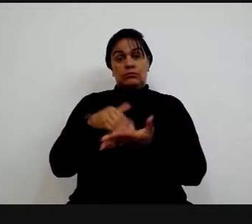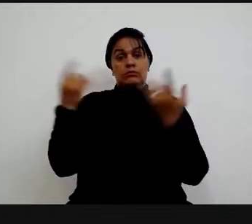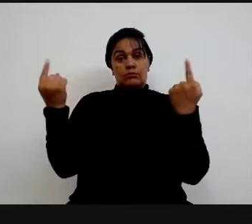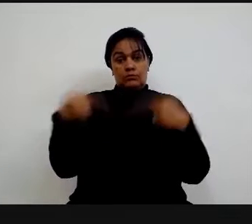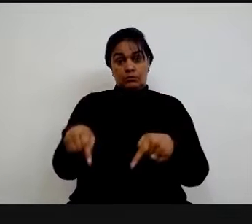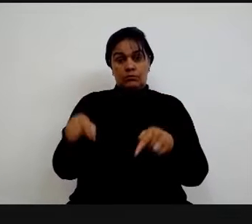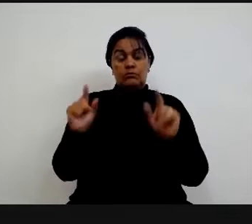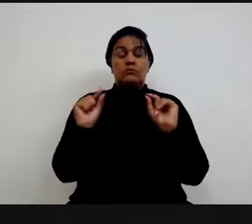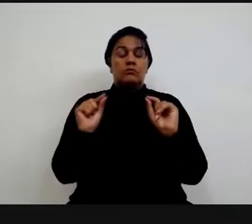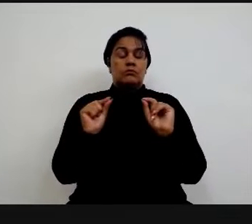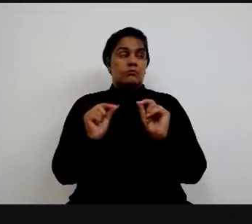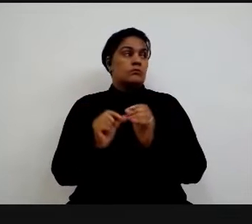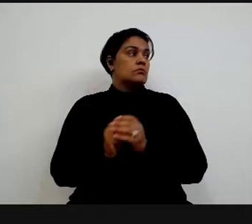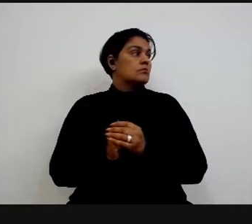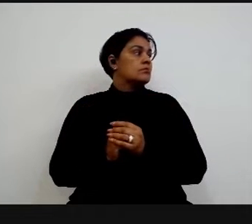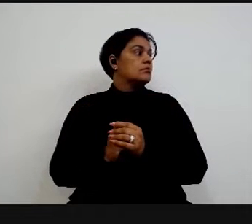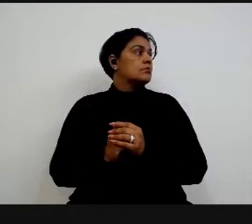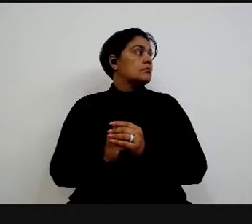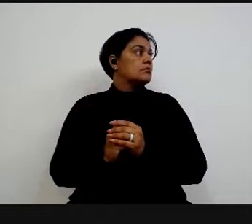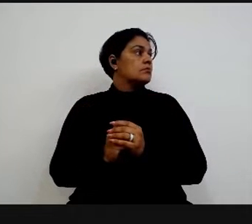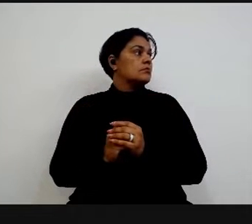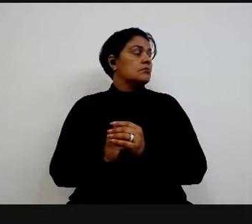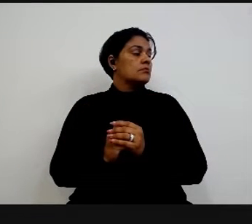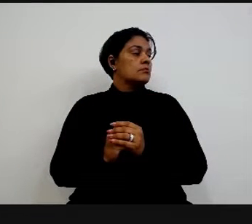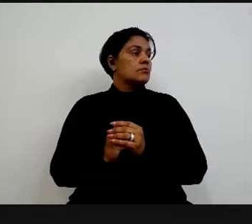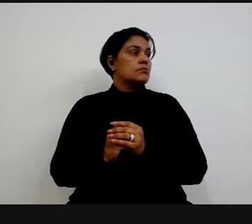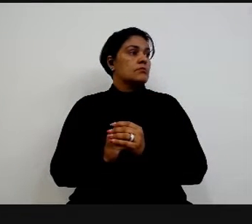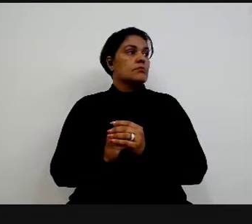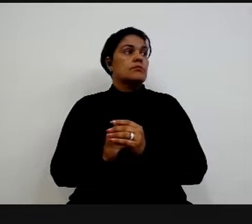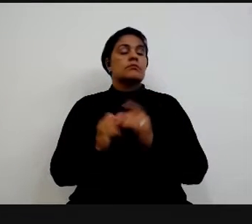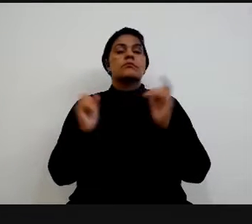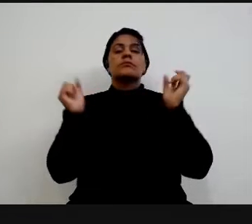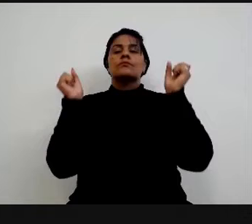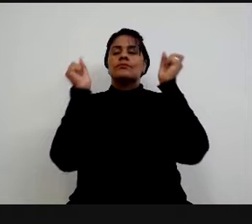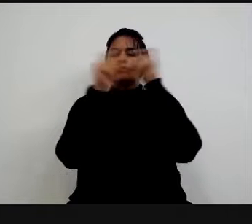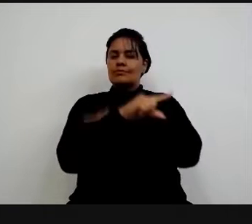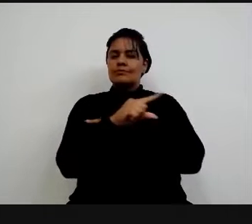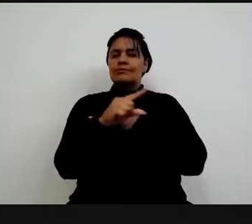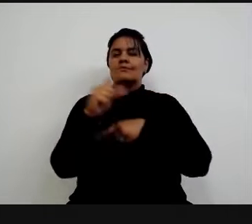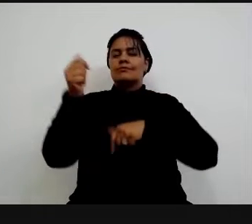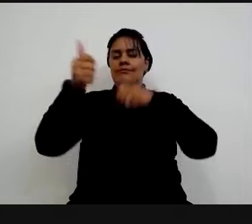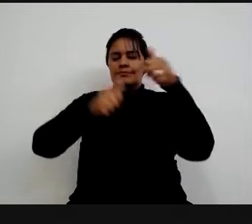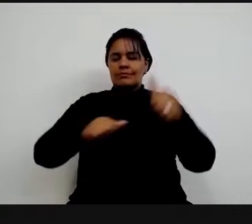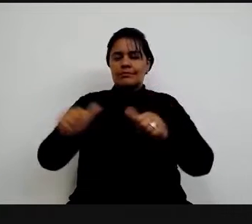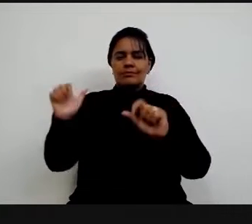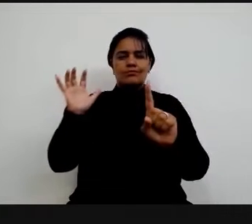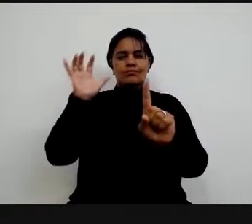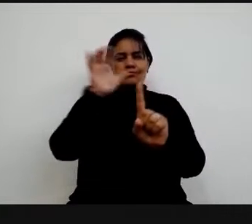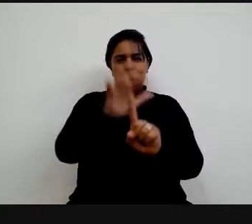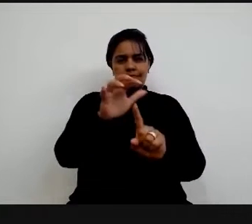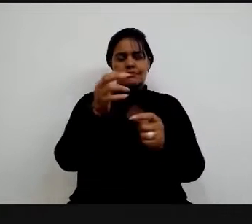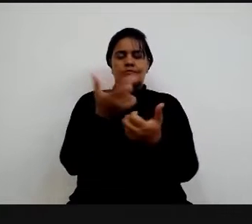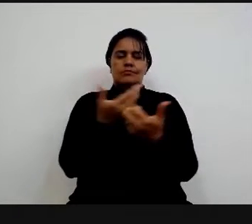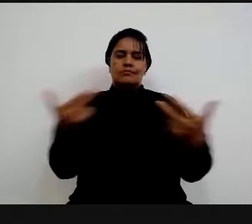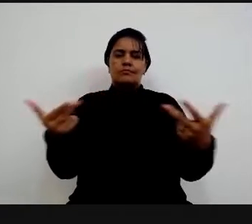desafio, que é a dificuldade na avaliação de impacto das ações educacionais. Muitas vezes,